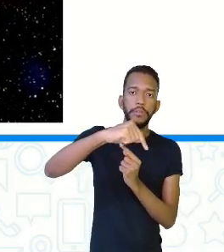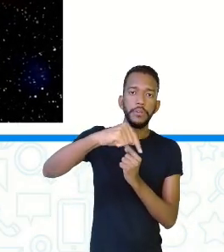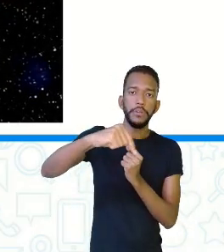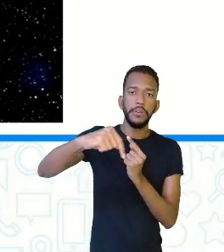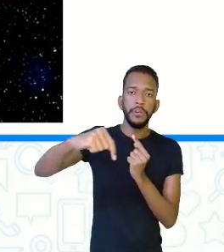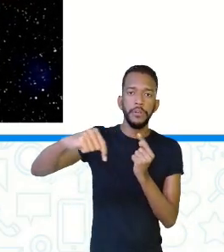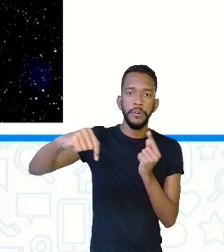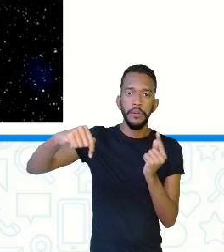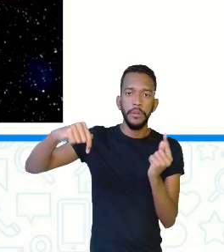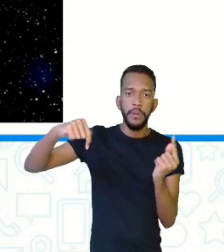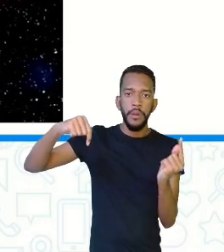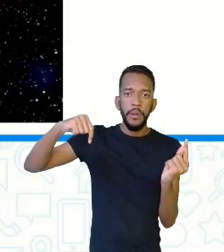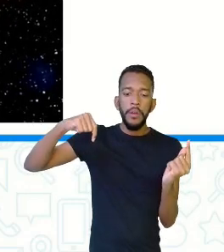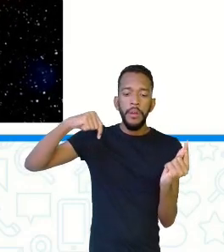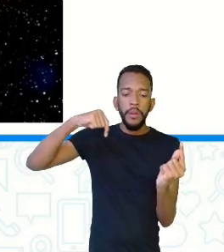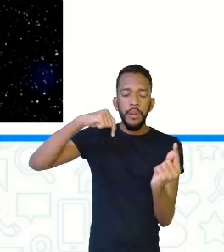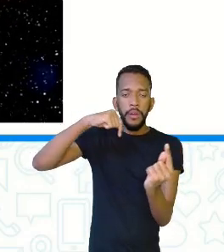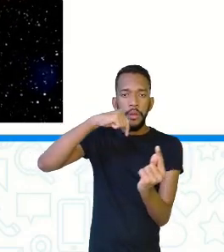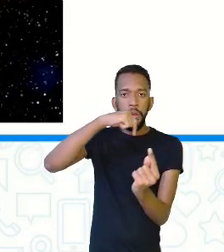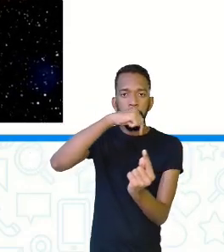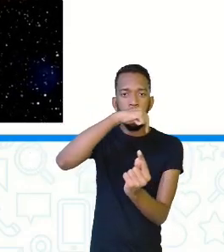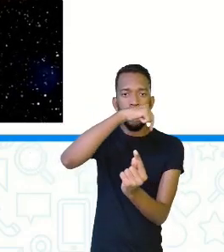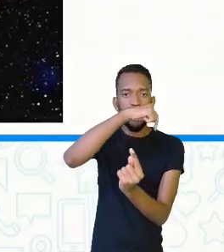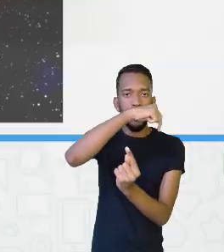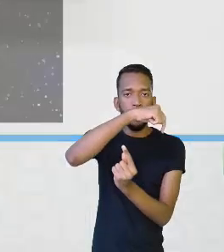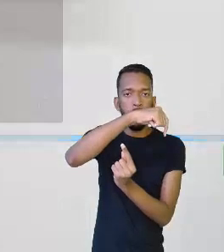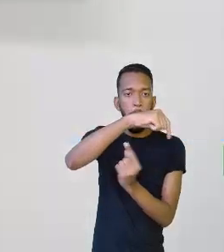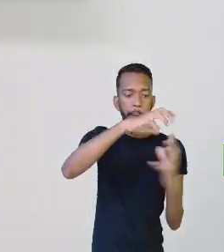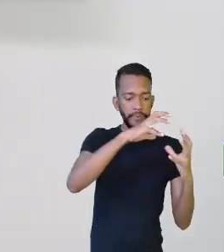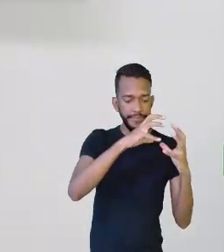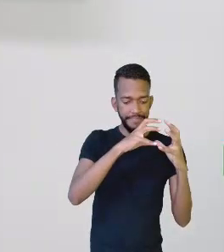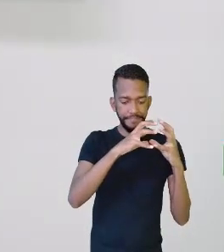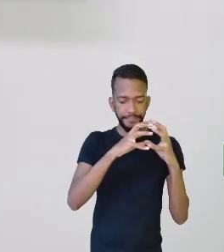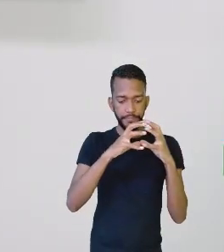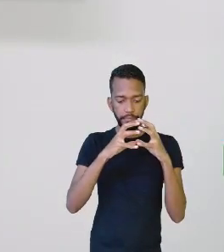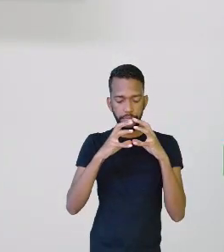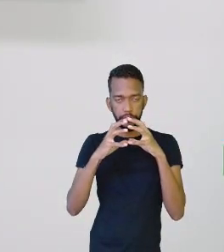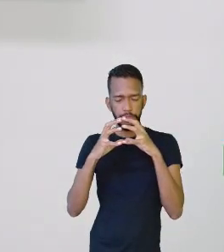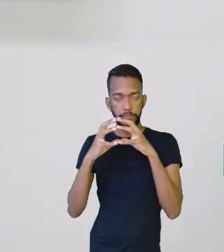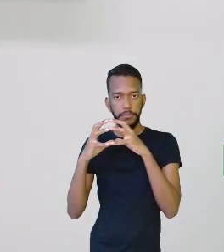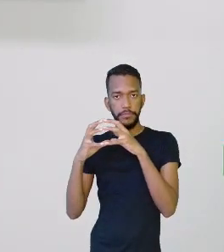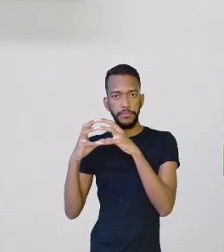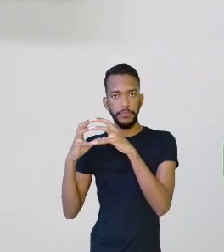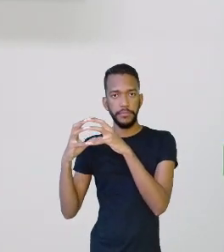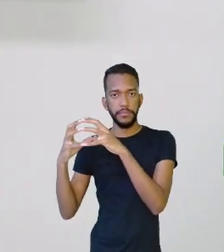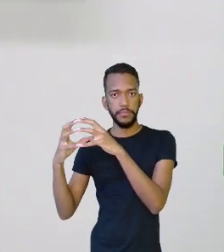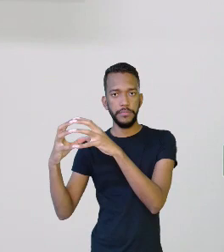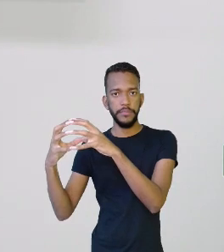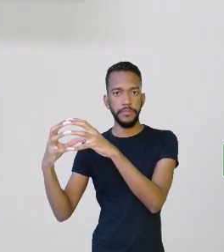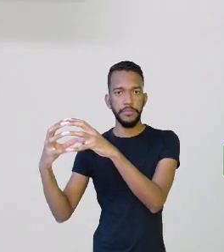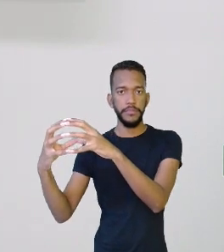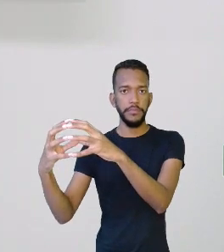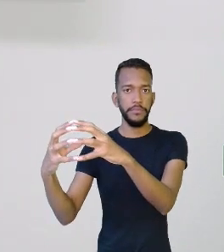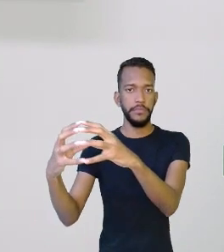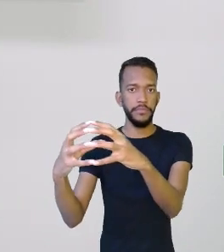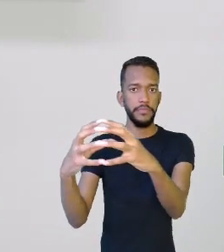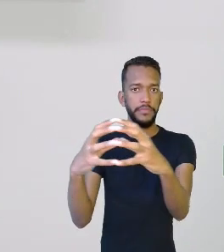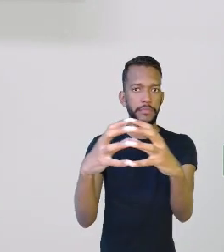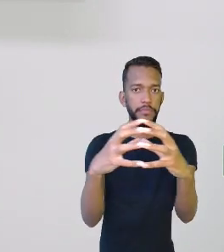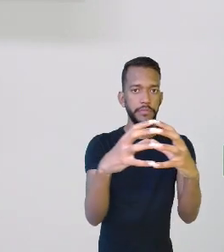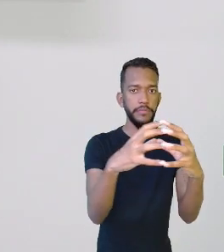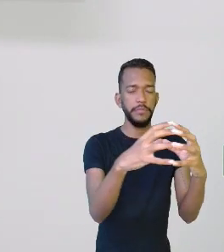vai completar uma volta ao redor do Sol. E como será que se chamam esses movimentos que a Terra realiza? Vamos